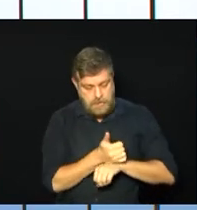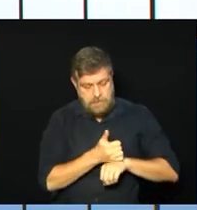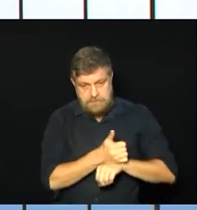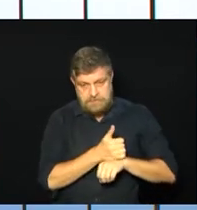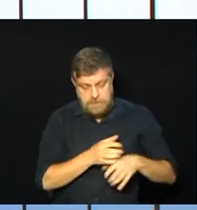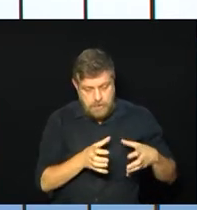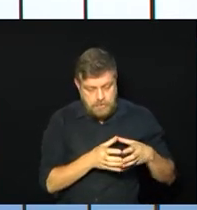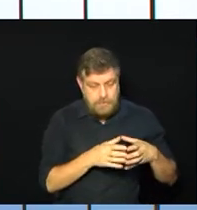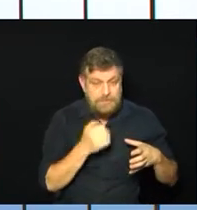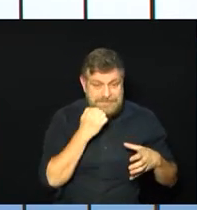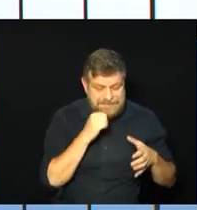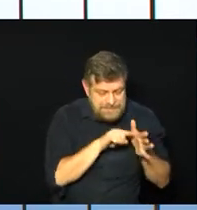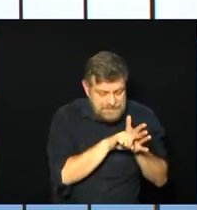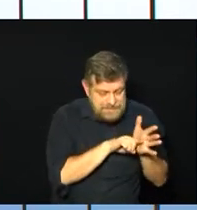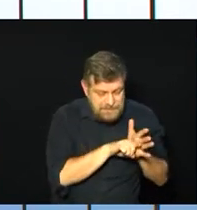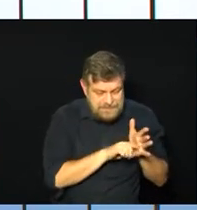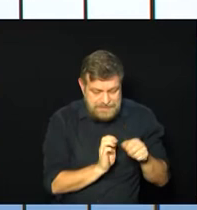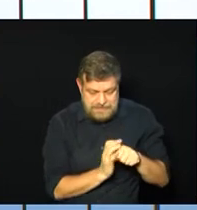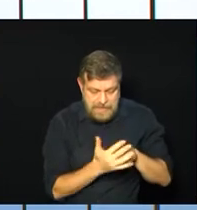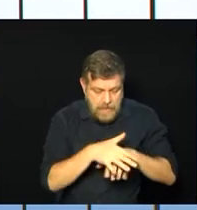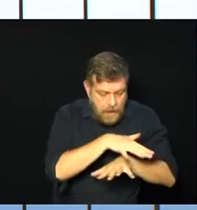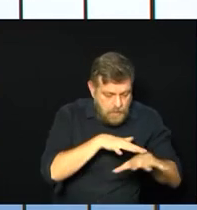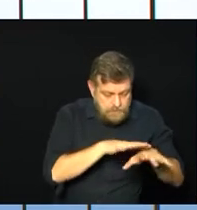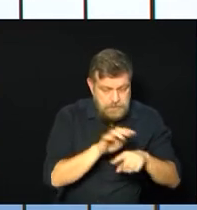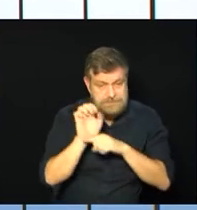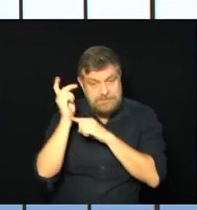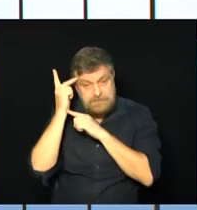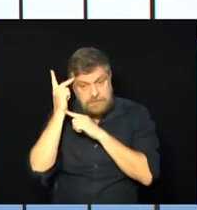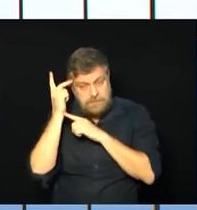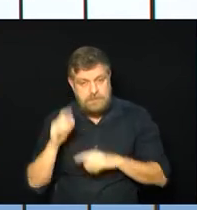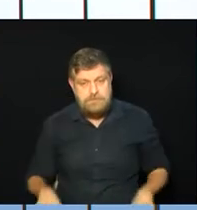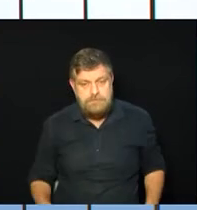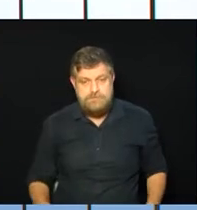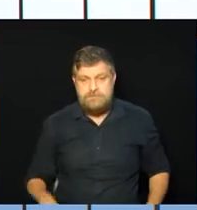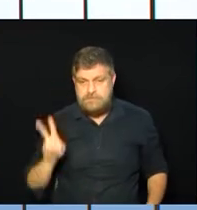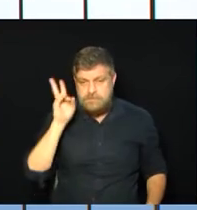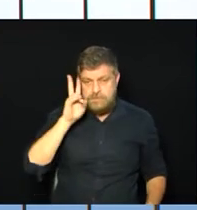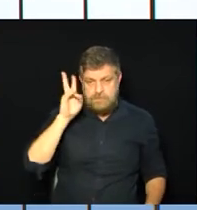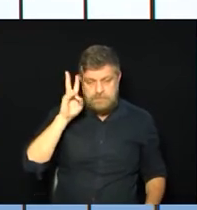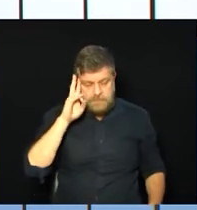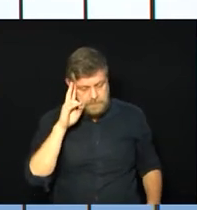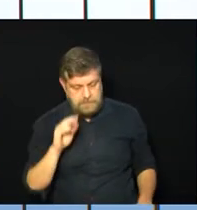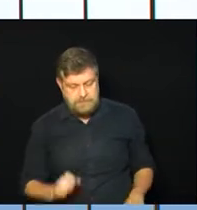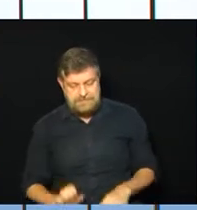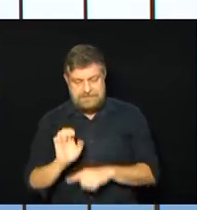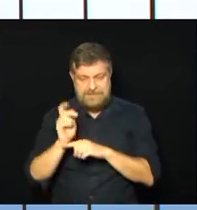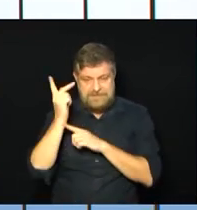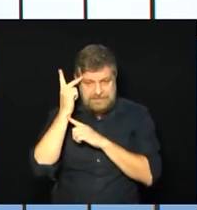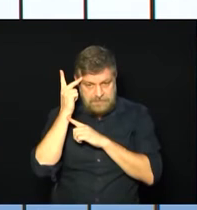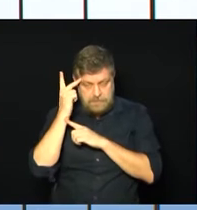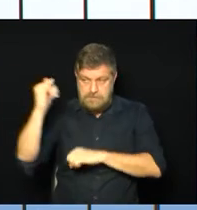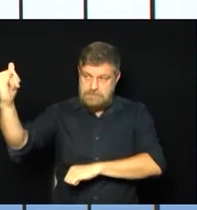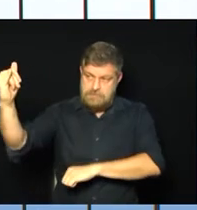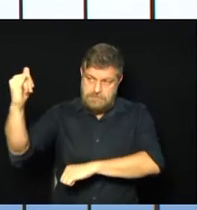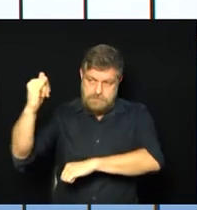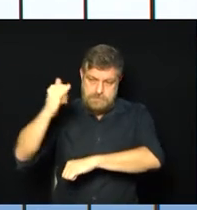Comitê Científico da Covid-19 aqui no estado de São Paulo. Lembrando que São Paulo é o principal destino de voos